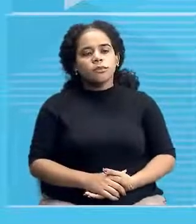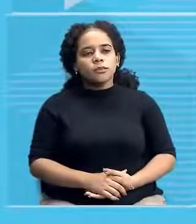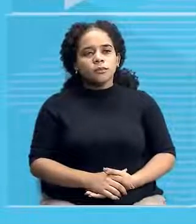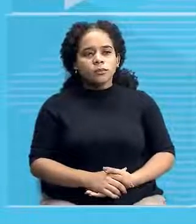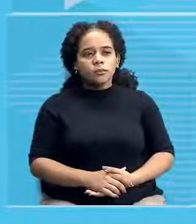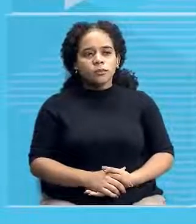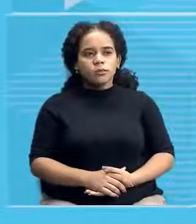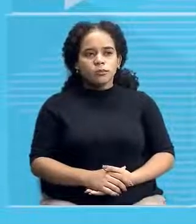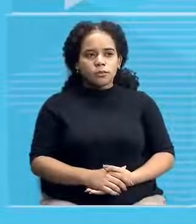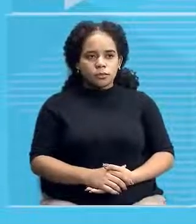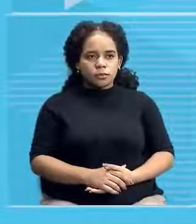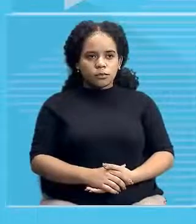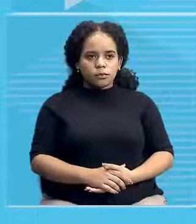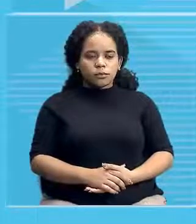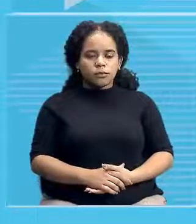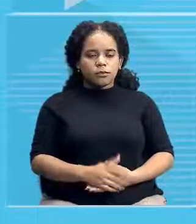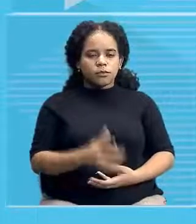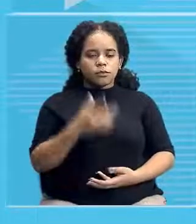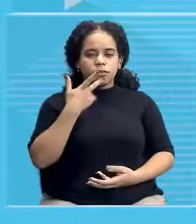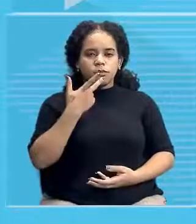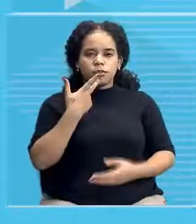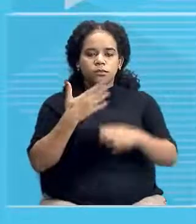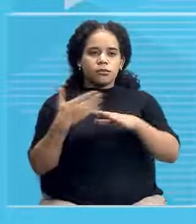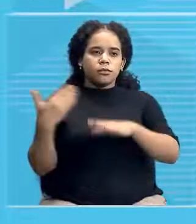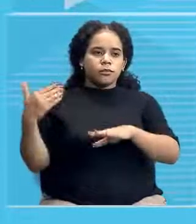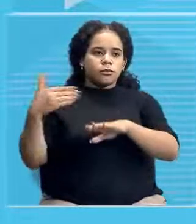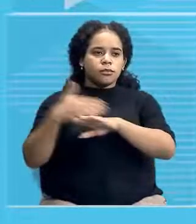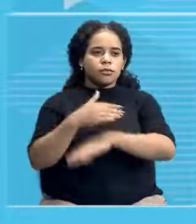para ela vir